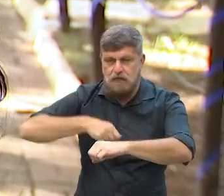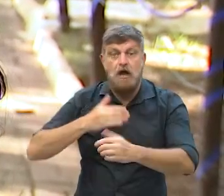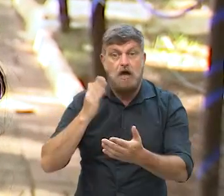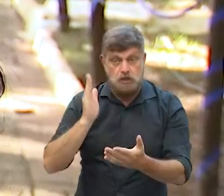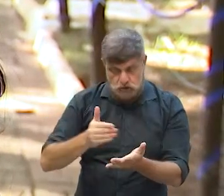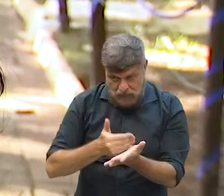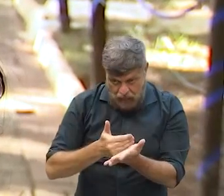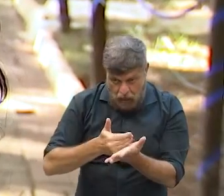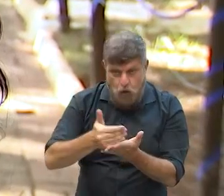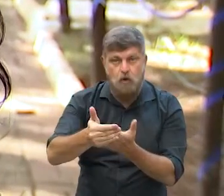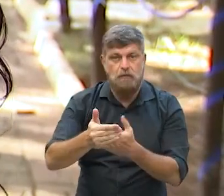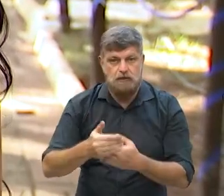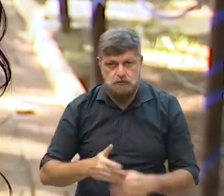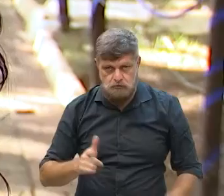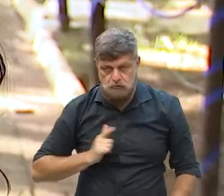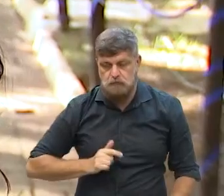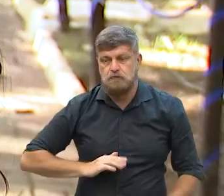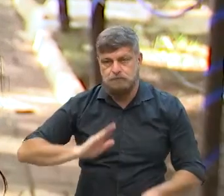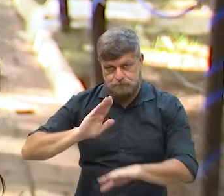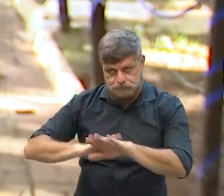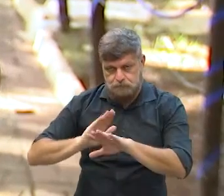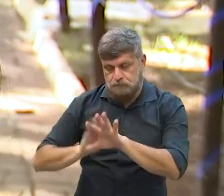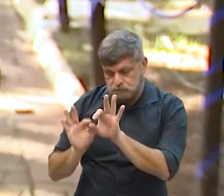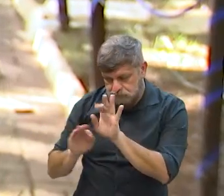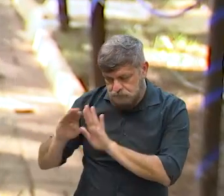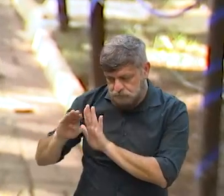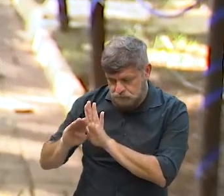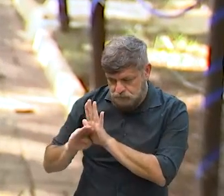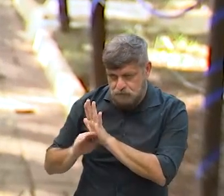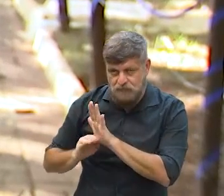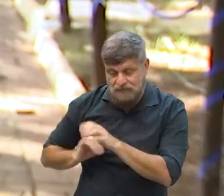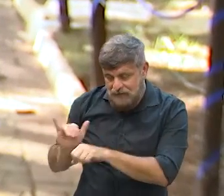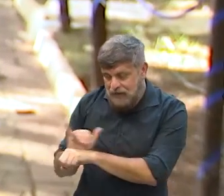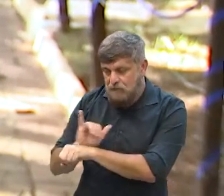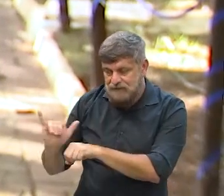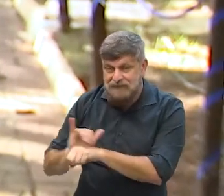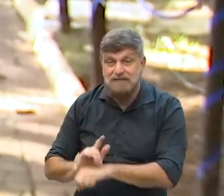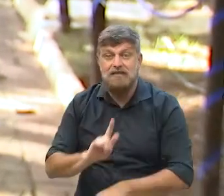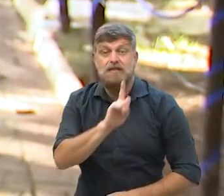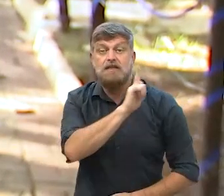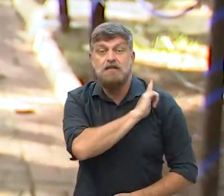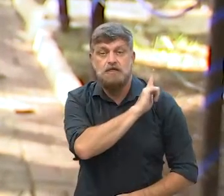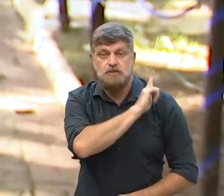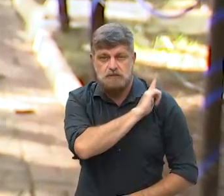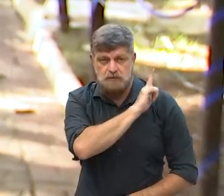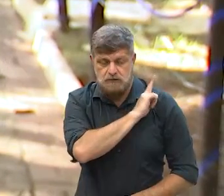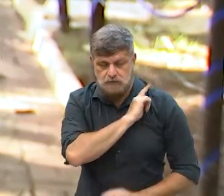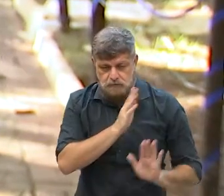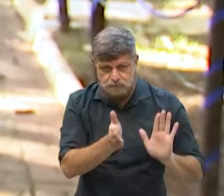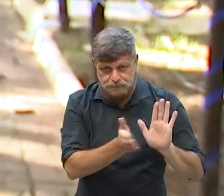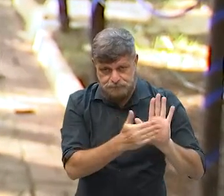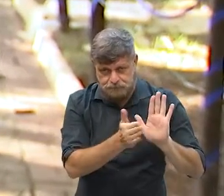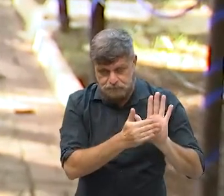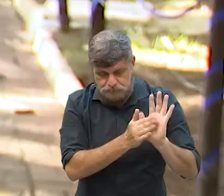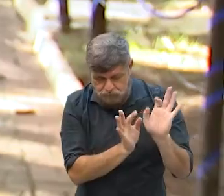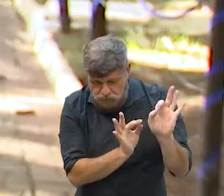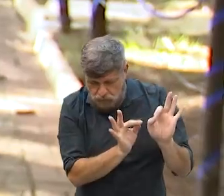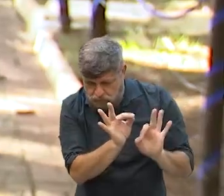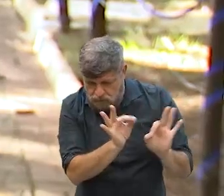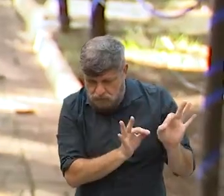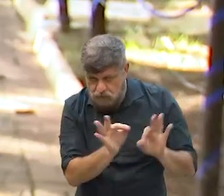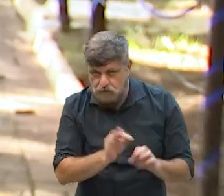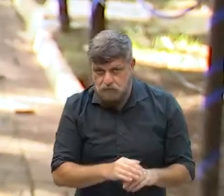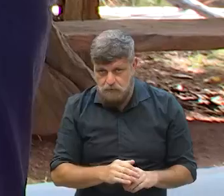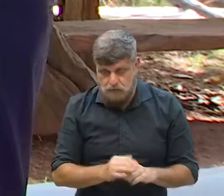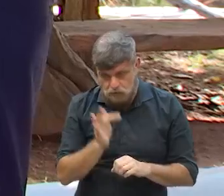dado a ordem de serviço, ele já está sendo elaborado e vai ser uma ferramenta de gestão com proposta e organização dos plantios para